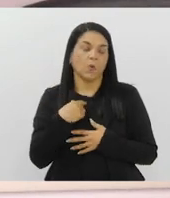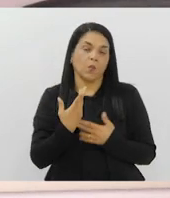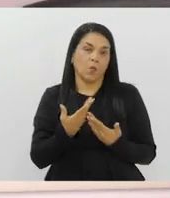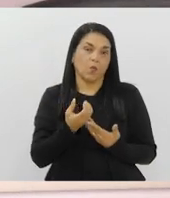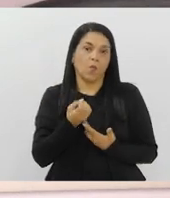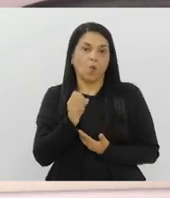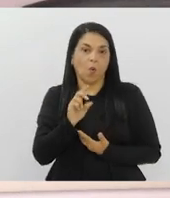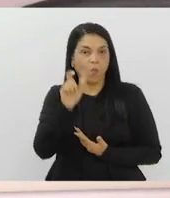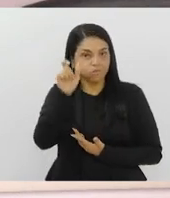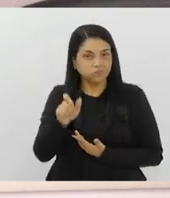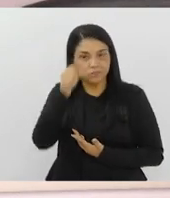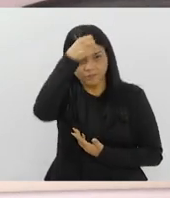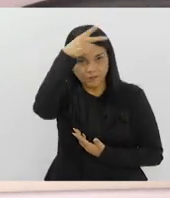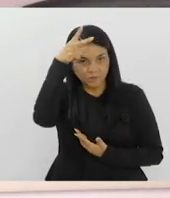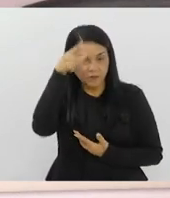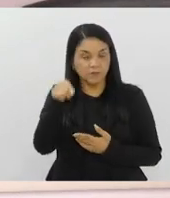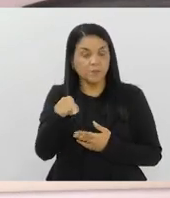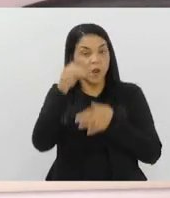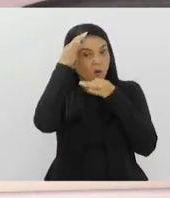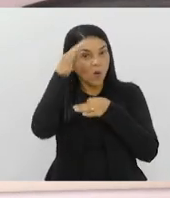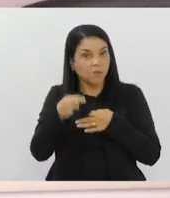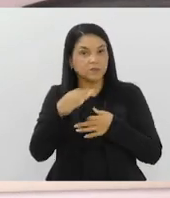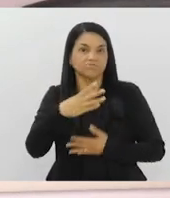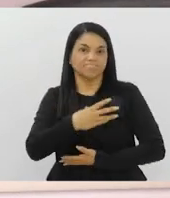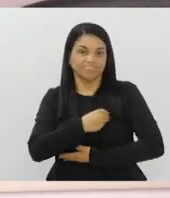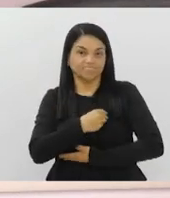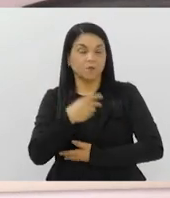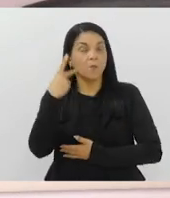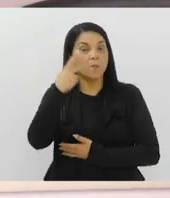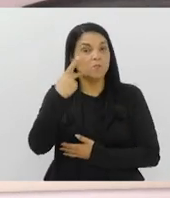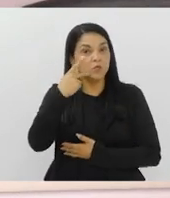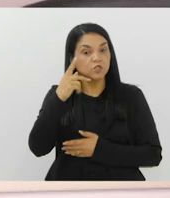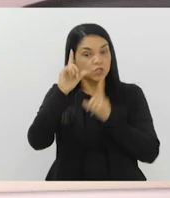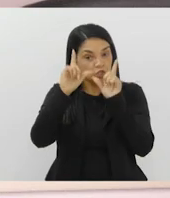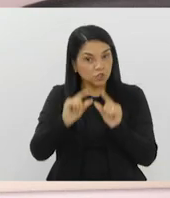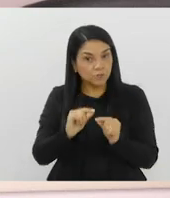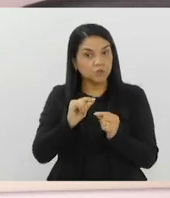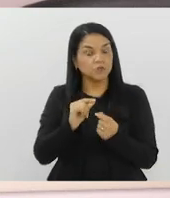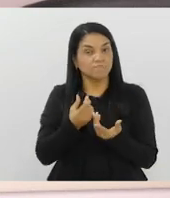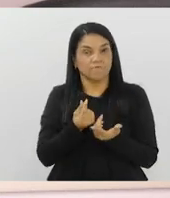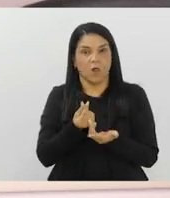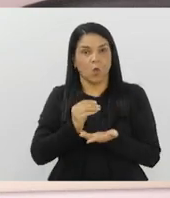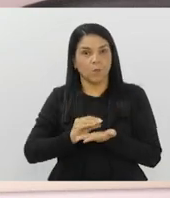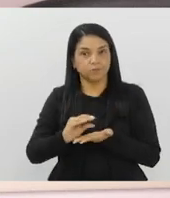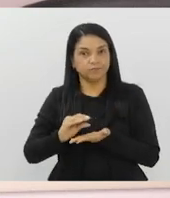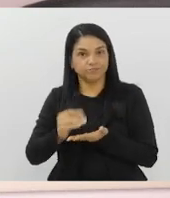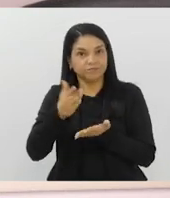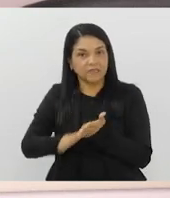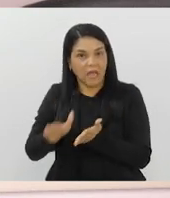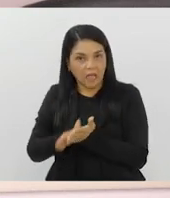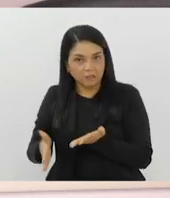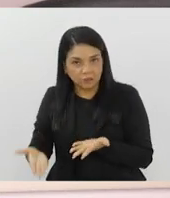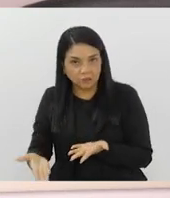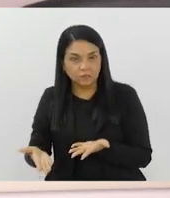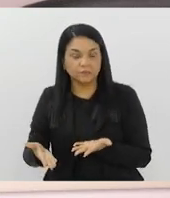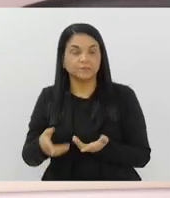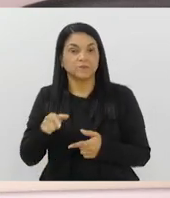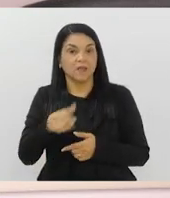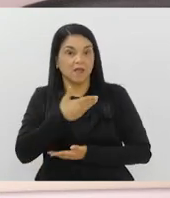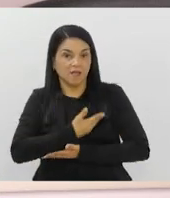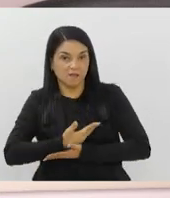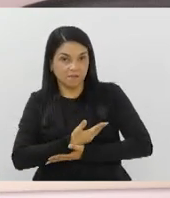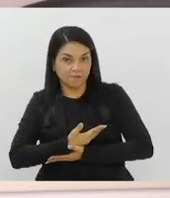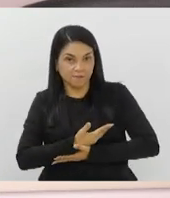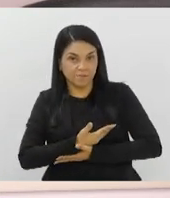para compreender que o aleitamento materno é uma política que reduz custo. Uma vez que essa criança, a